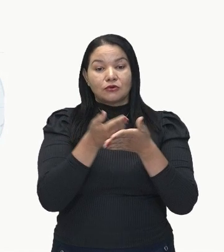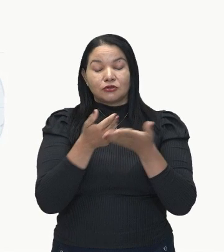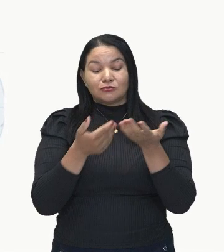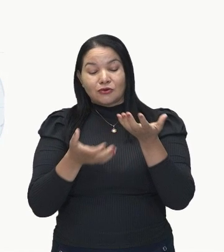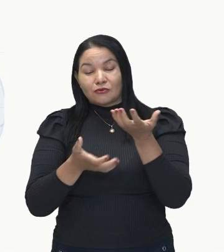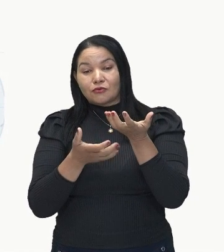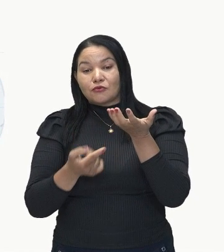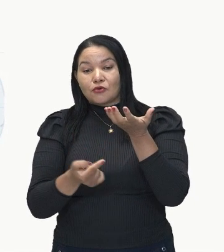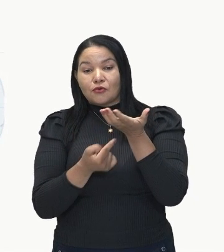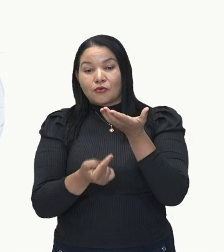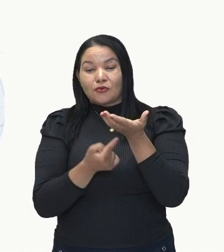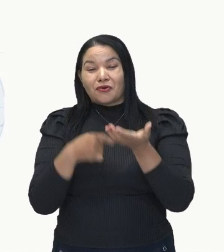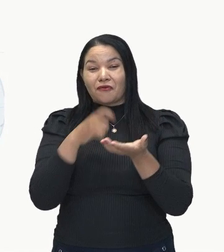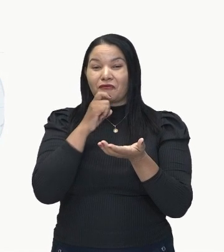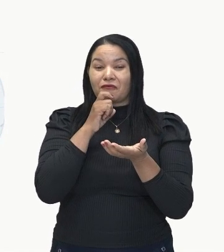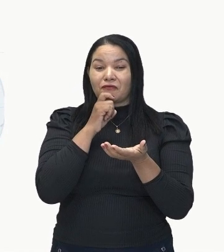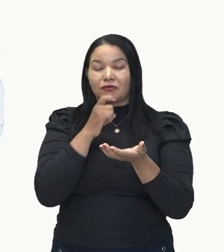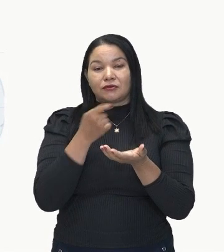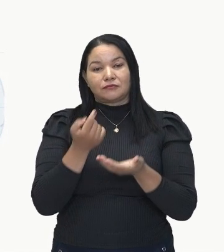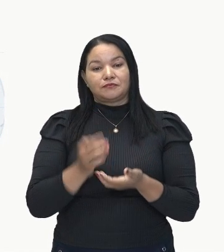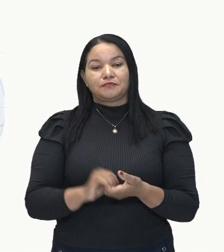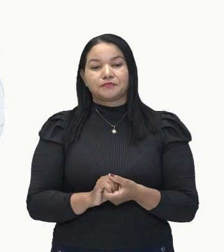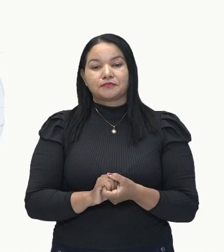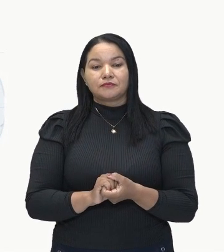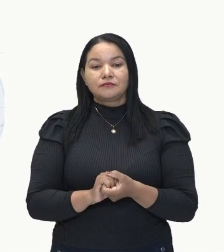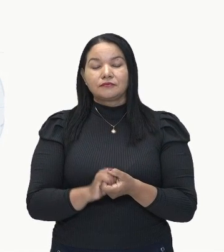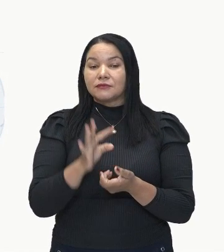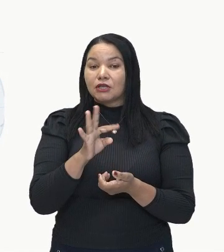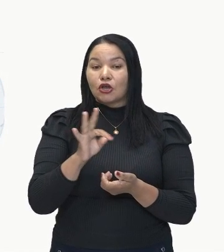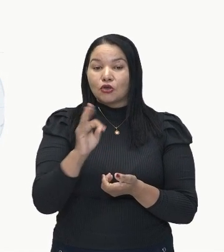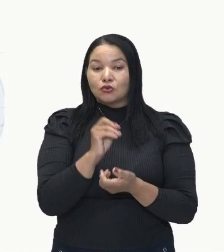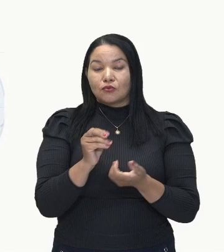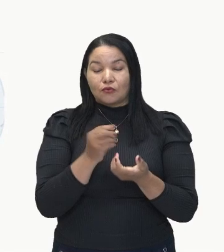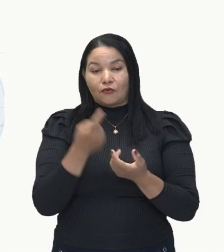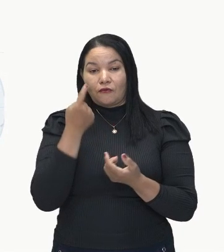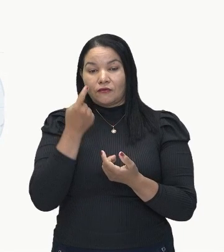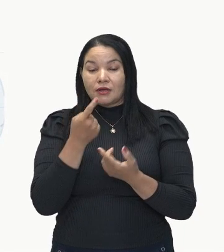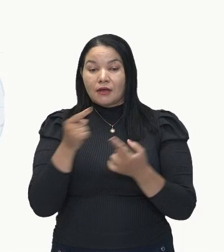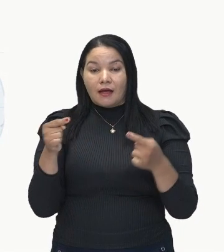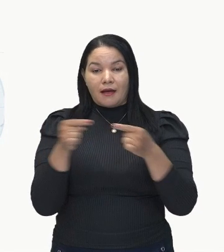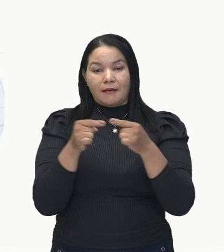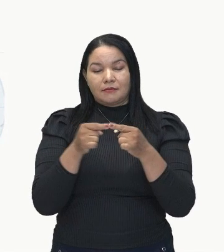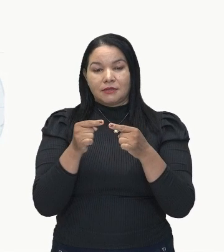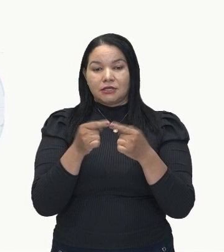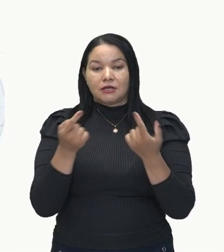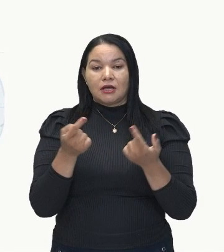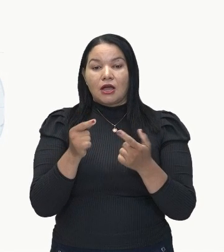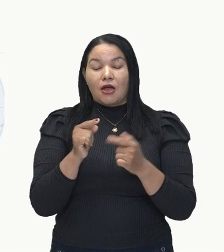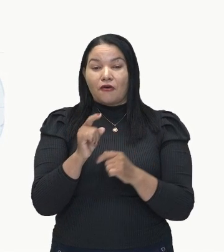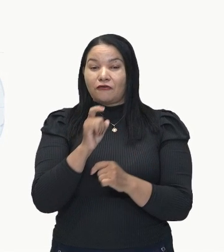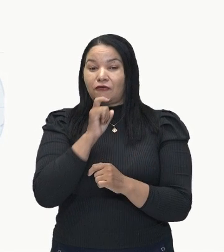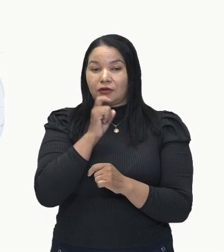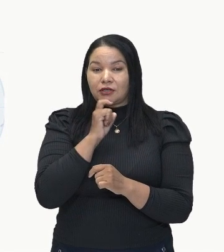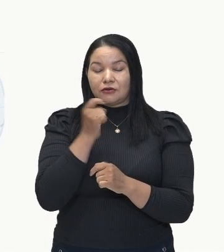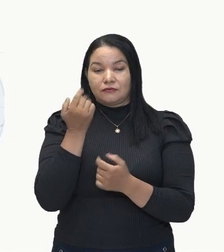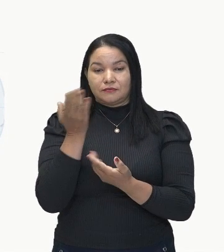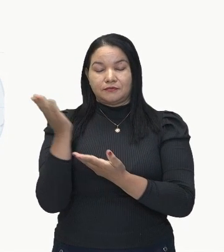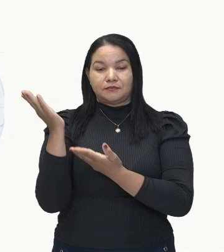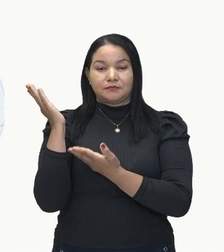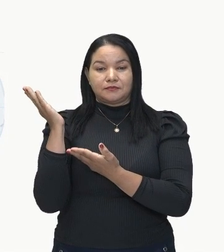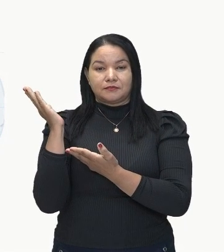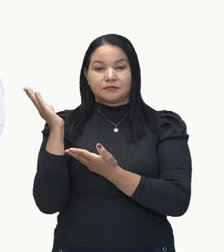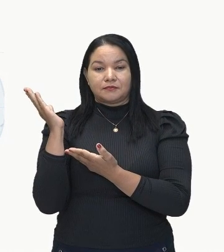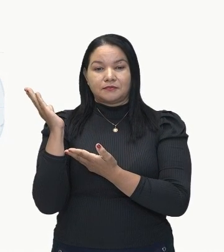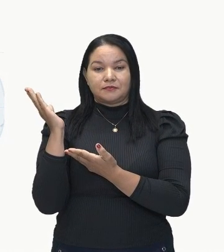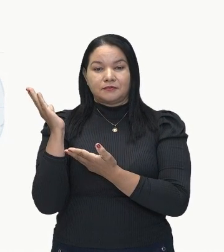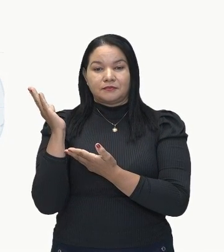Antártida, tá? Então, isso aqui tudo são as correntes frias, né? E também a maior parte